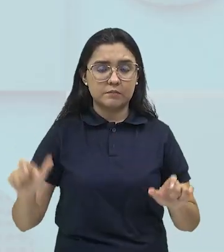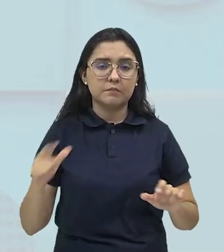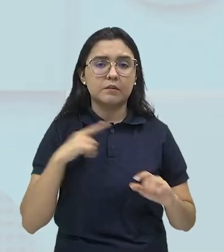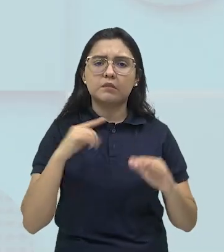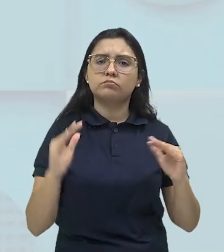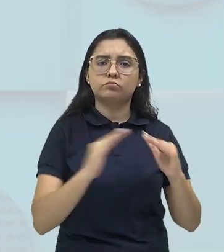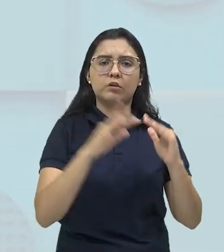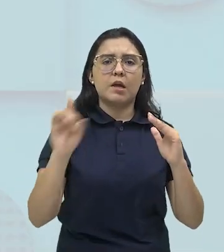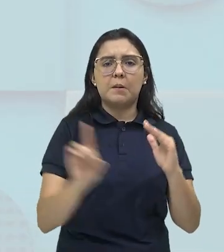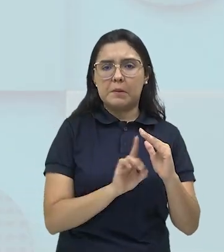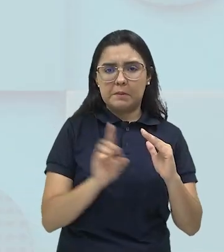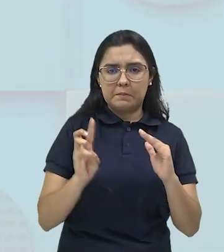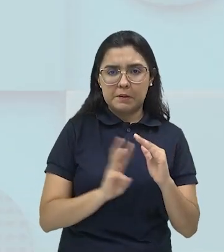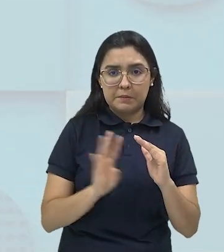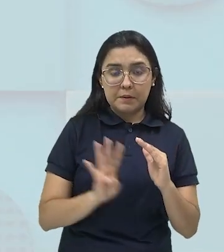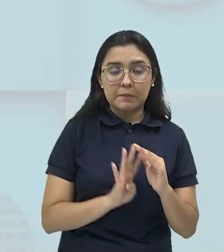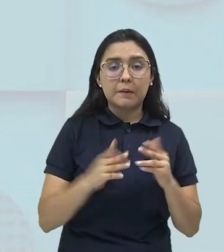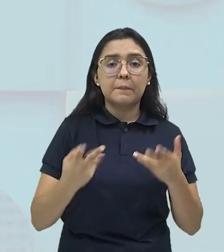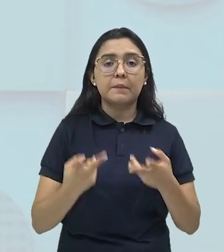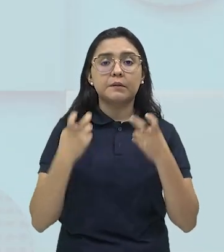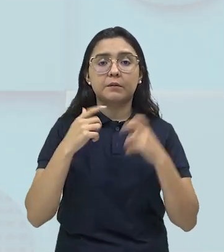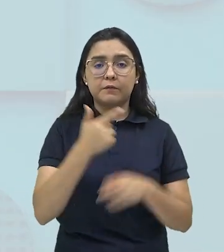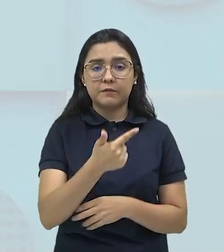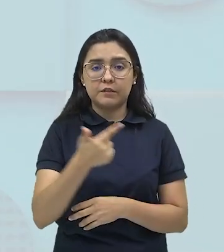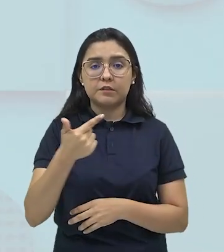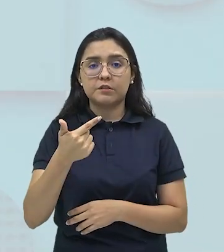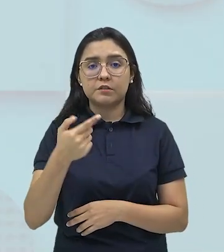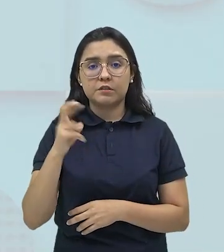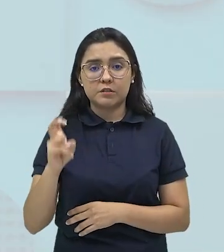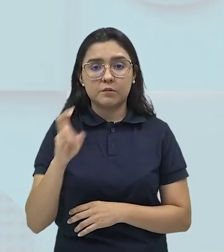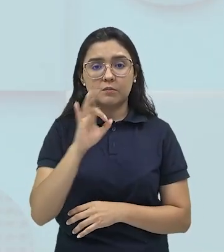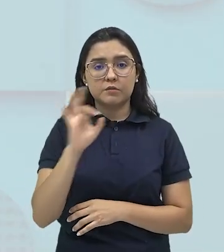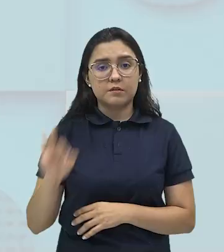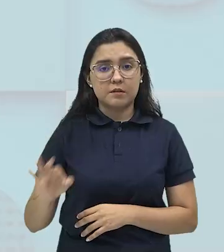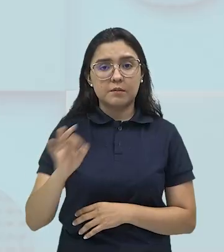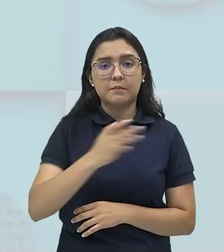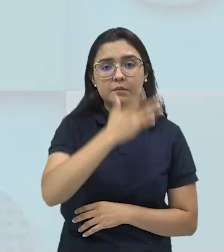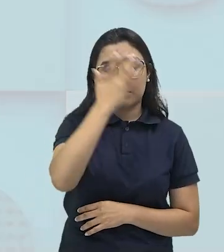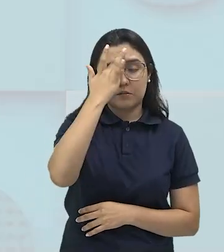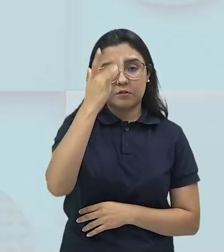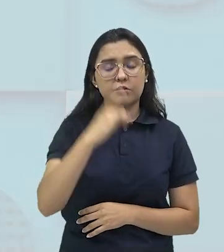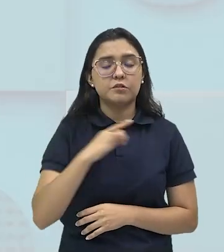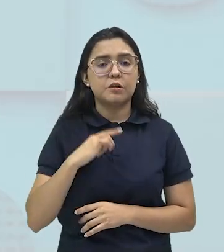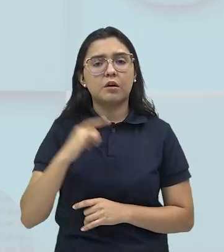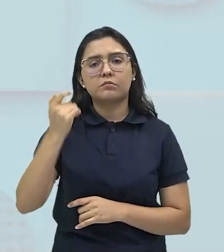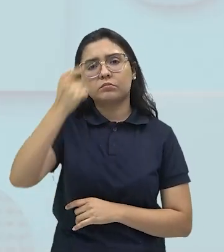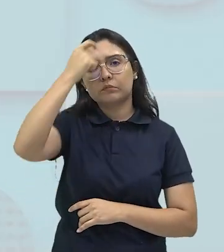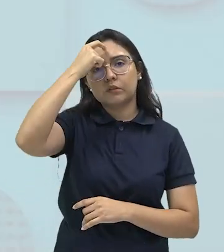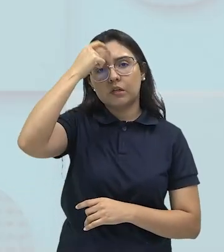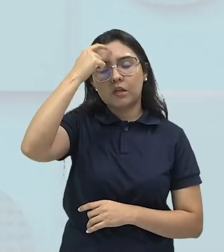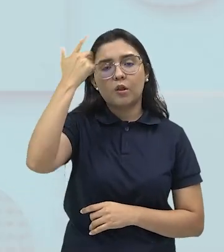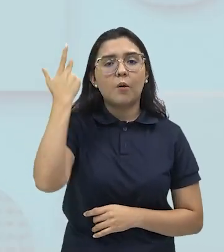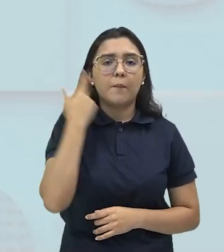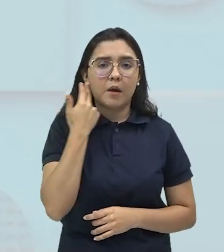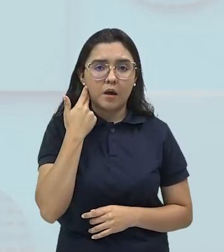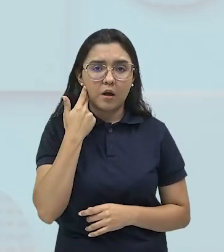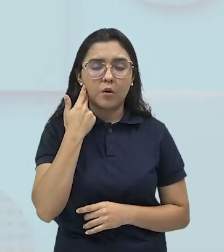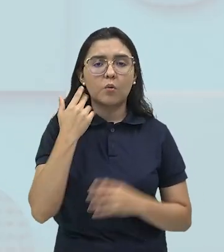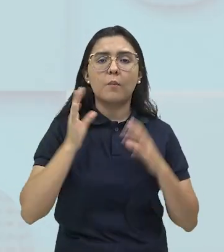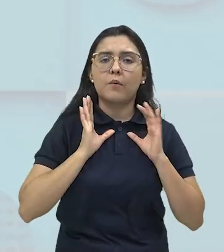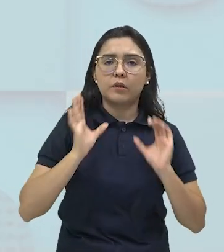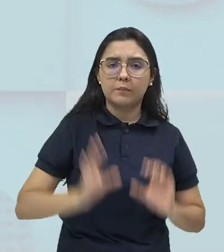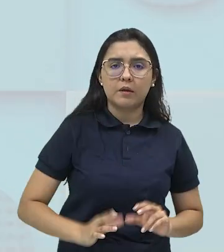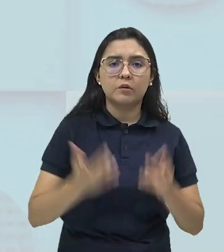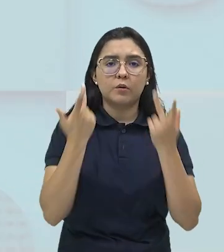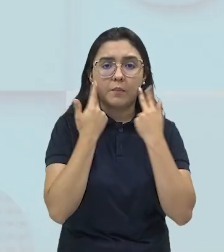Ele percebeu que 25% apenas das pessoas é que tinham um pensamento normal, um